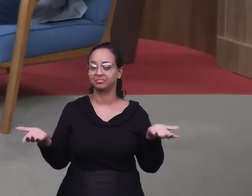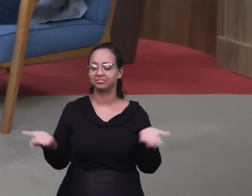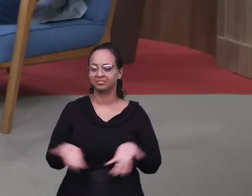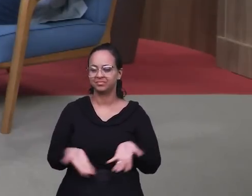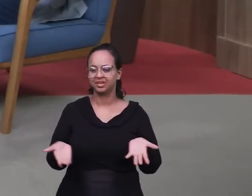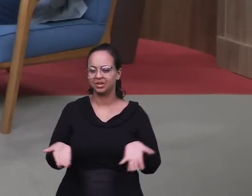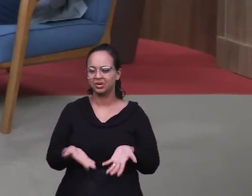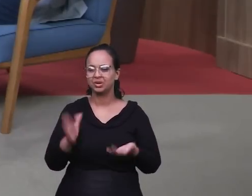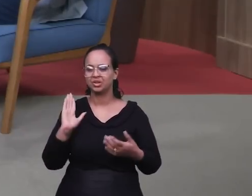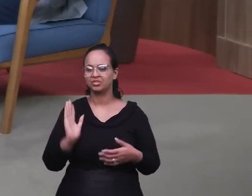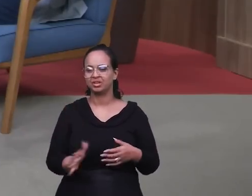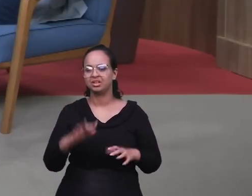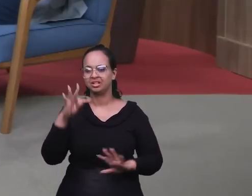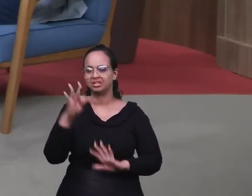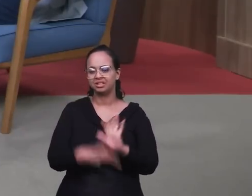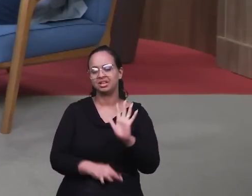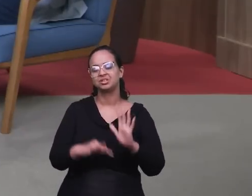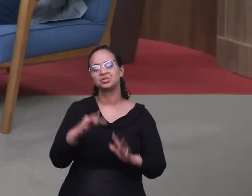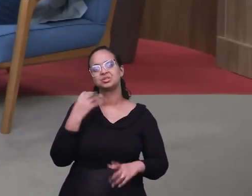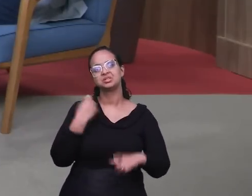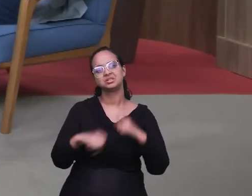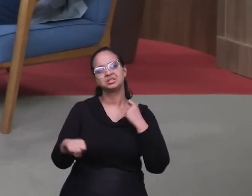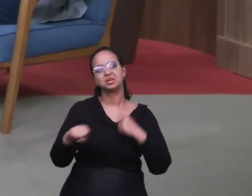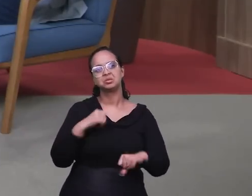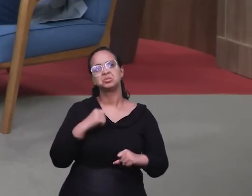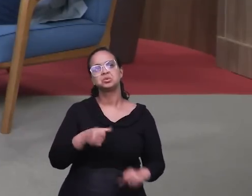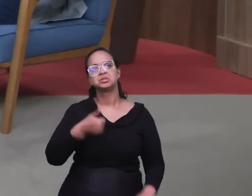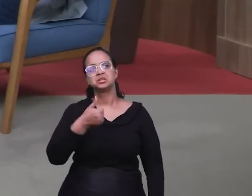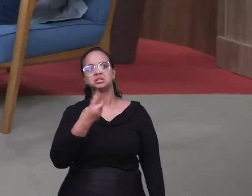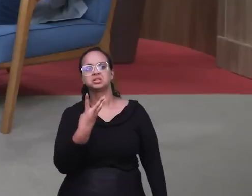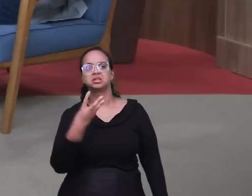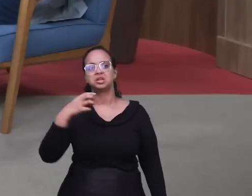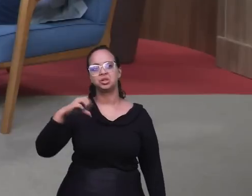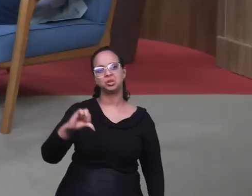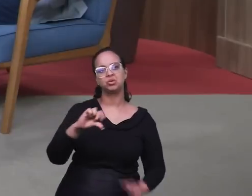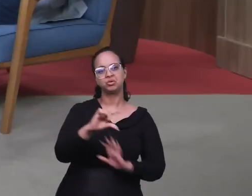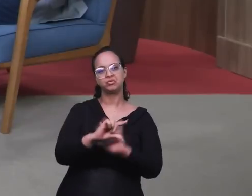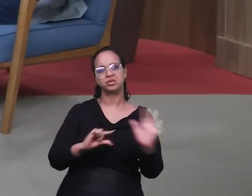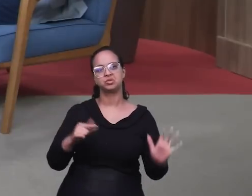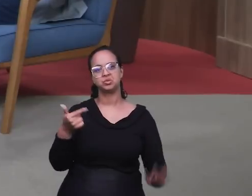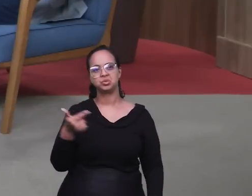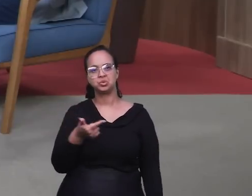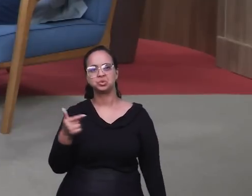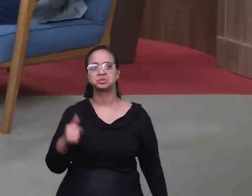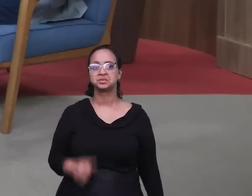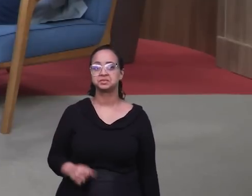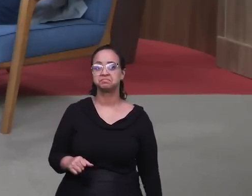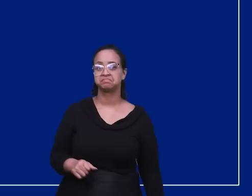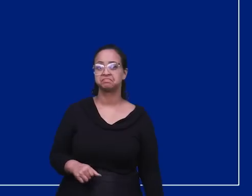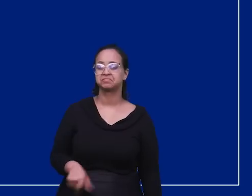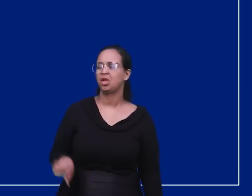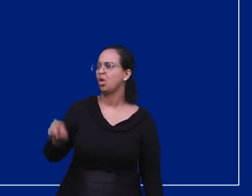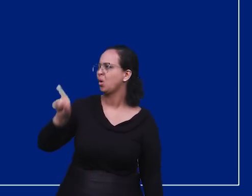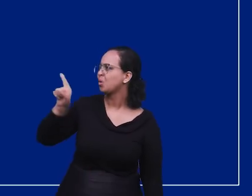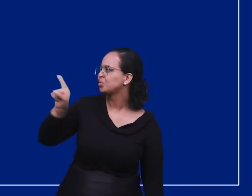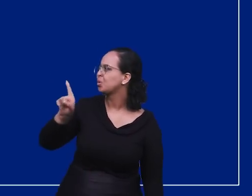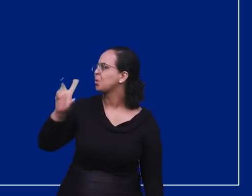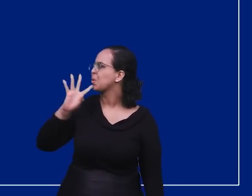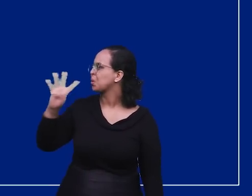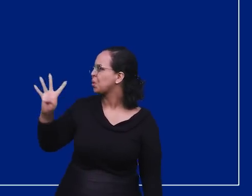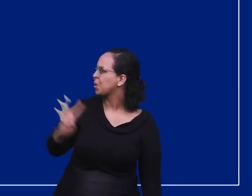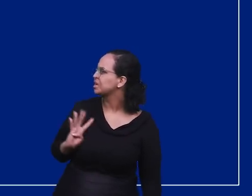sequência desse texto que eu citei aqui, que é o Salmo 139, o verso 2. Salmo 139, o verso 2 diz assim: